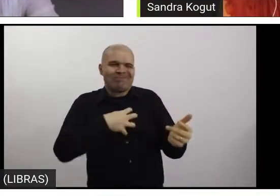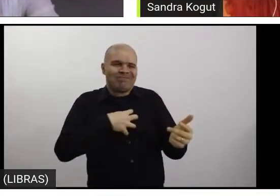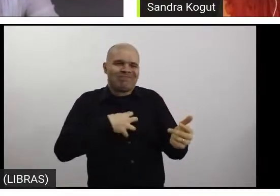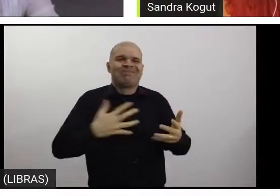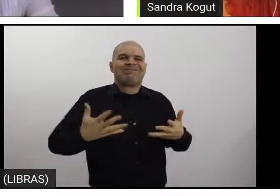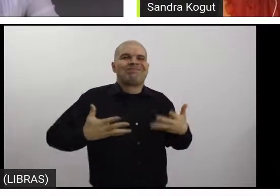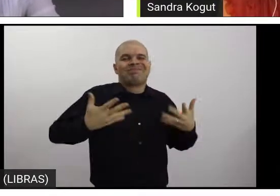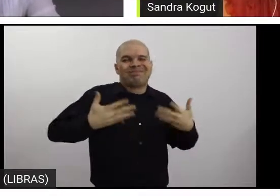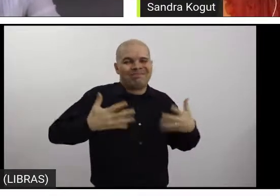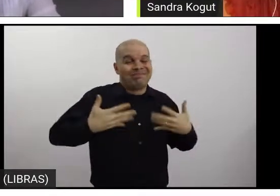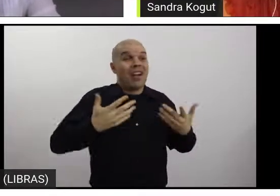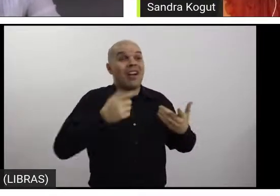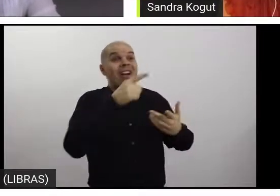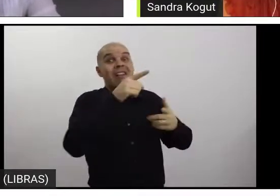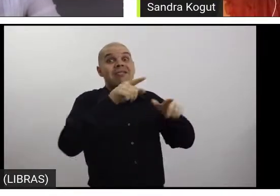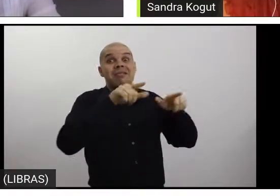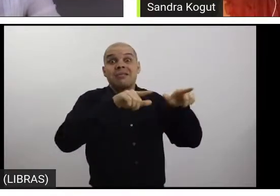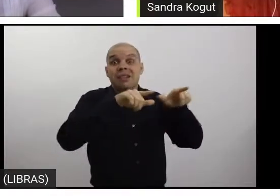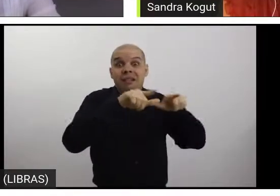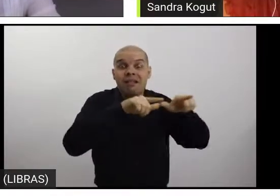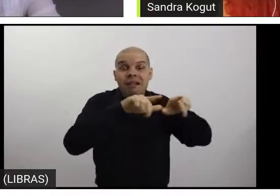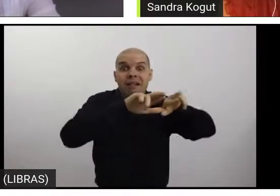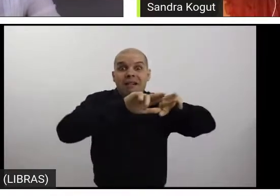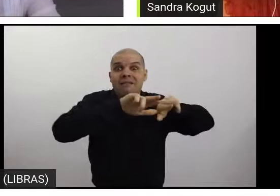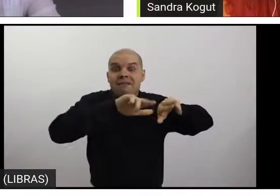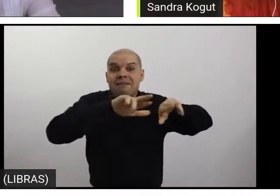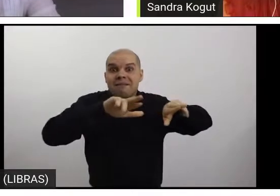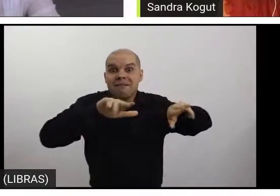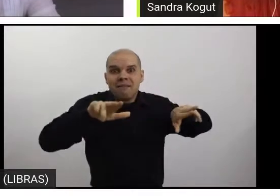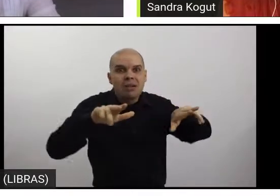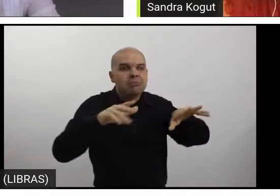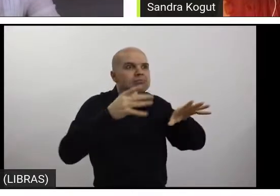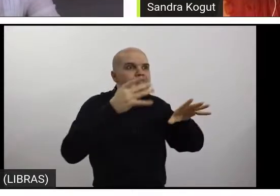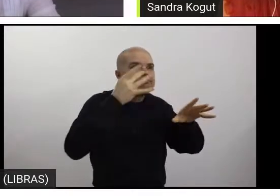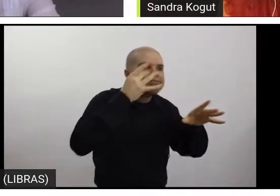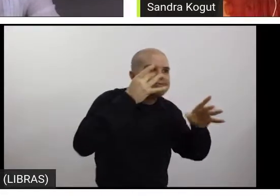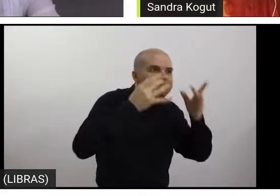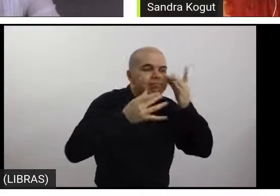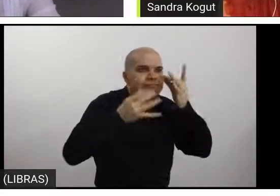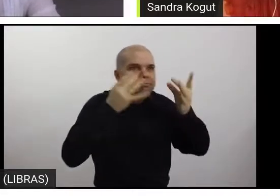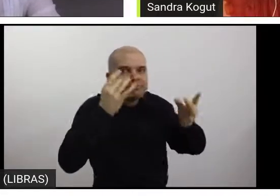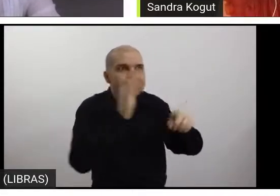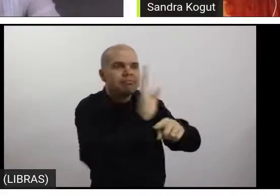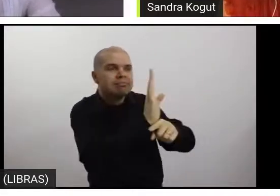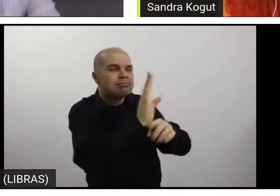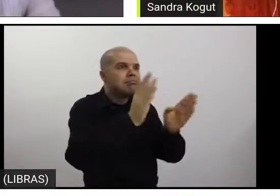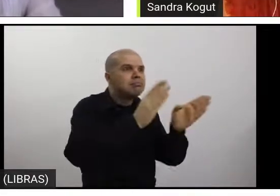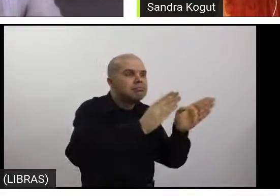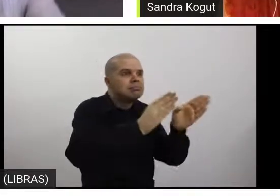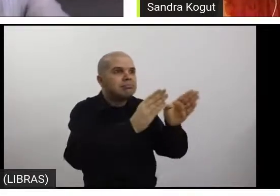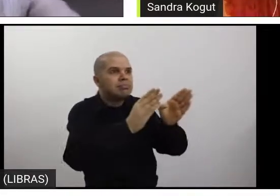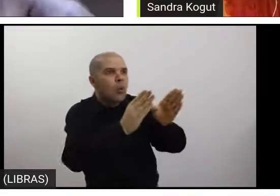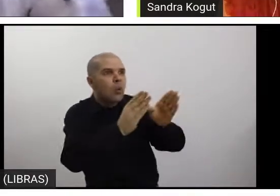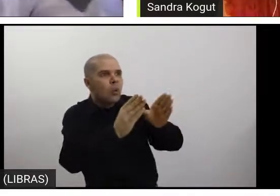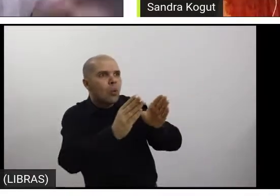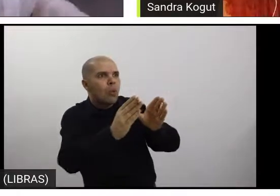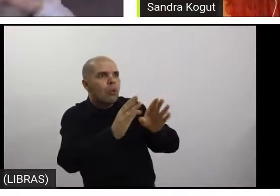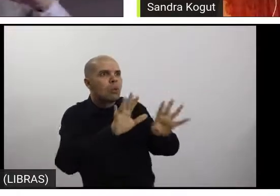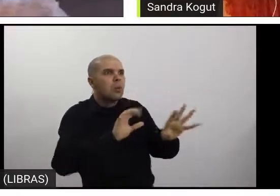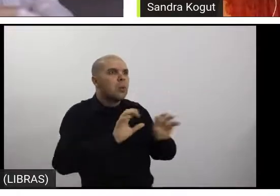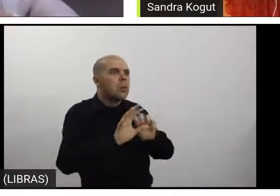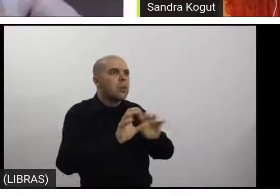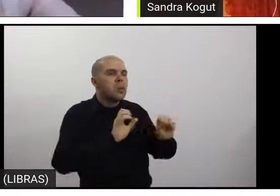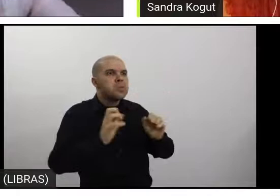muita coisa que parecia que era o momento certo de reassistir agora, não sei, me deu